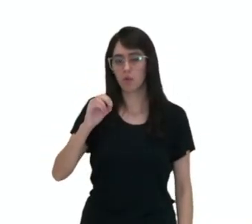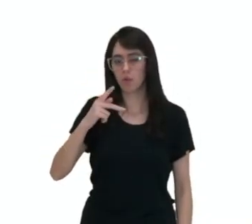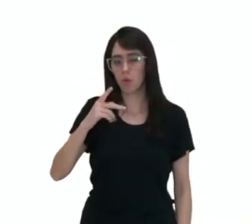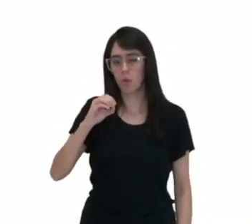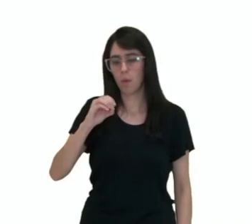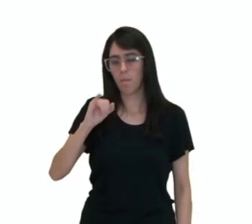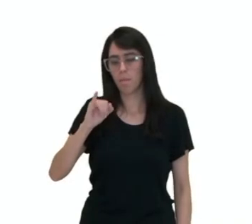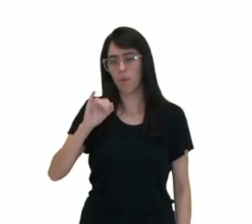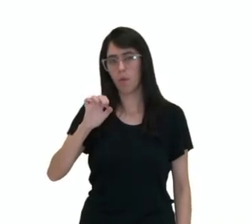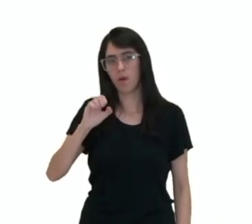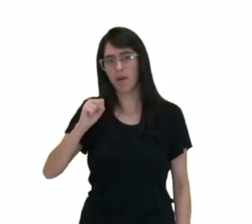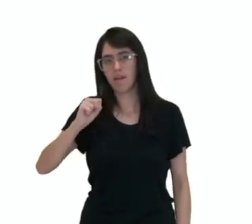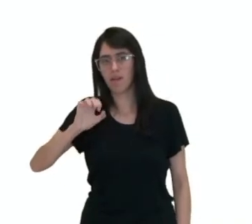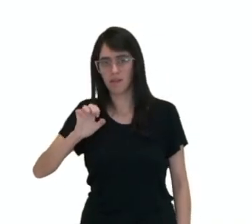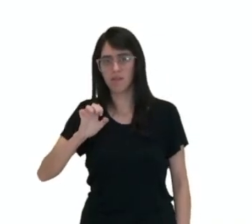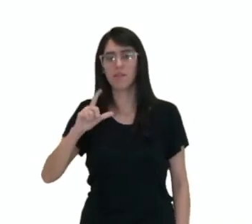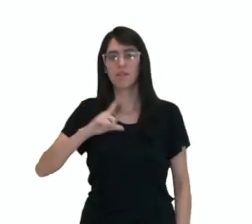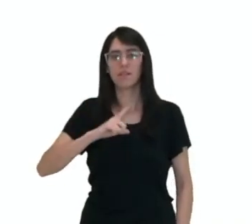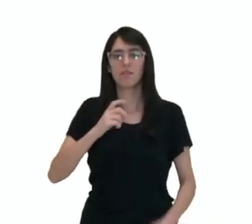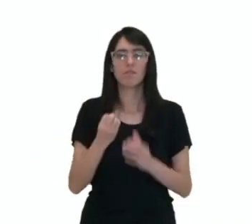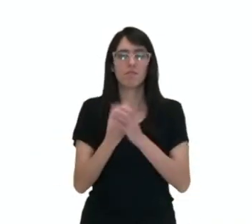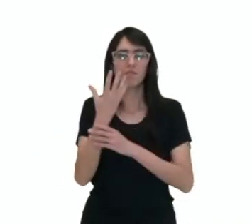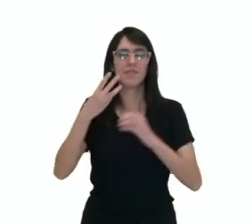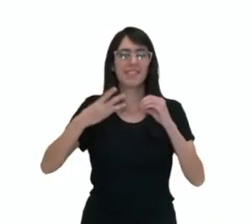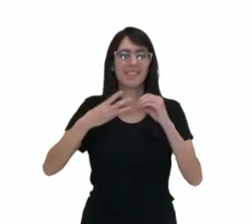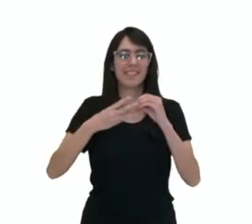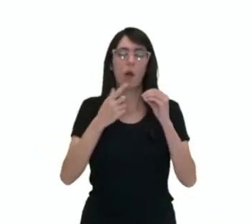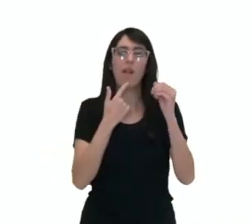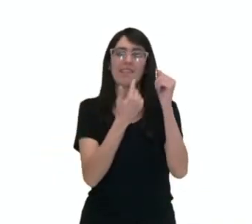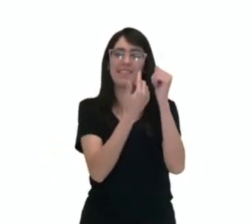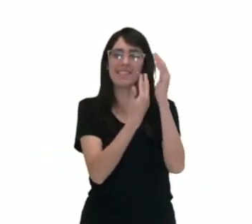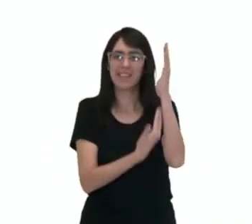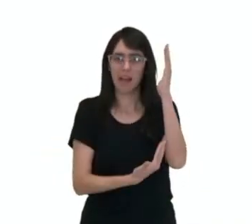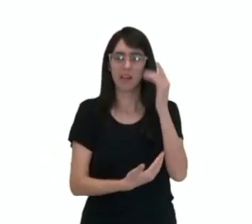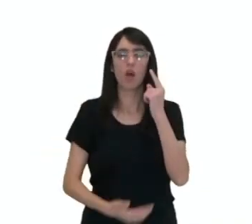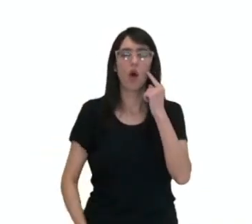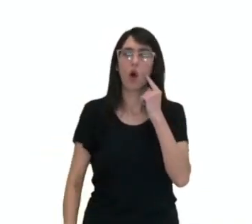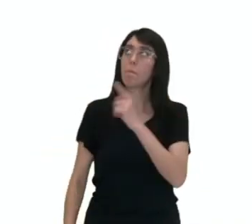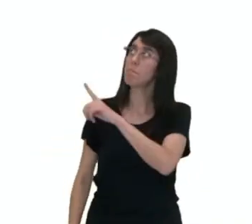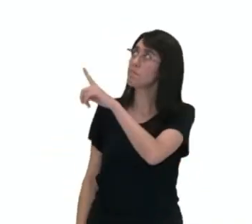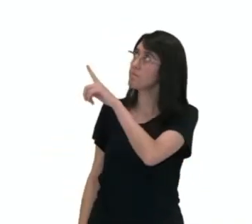né? Ele tem o disco epifisário, então observem aqui na imagem.